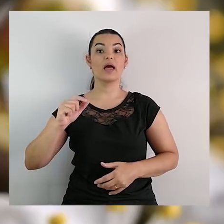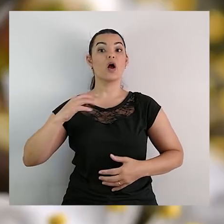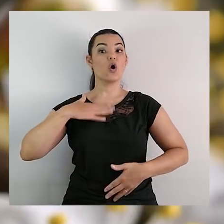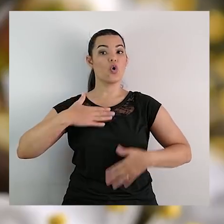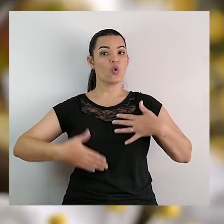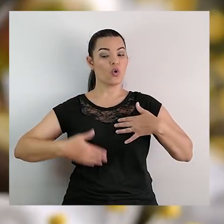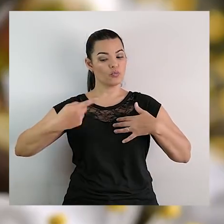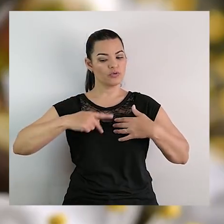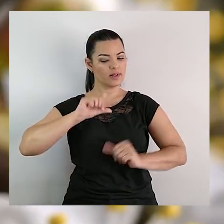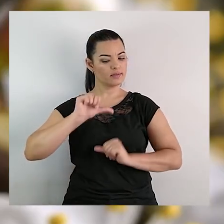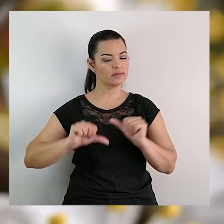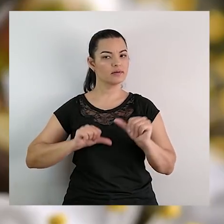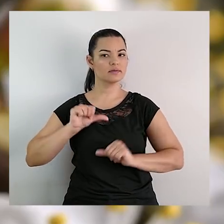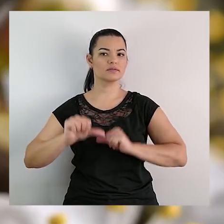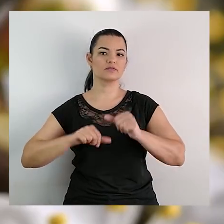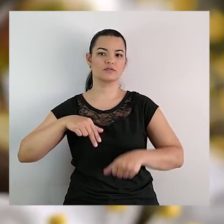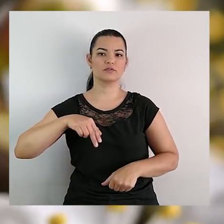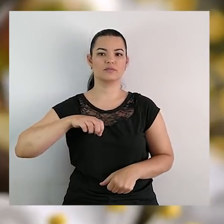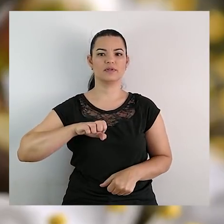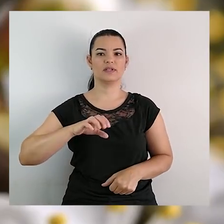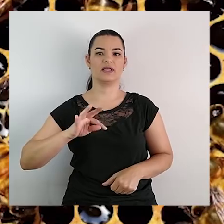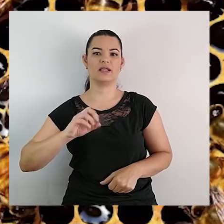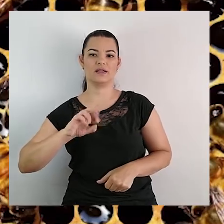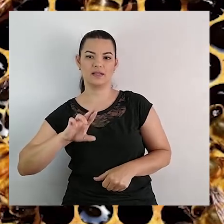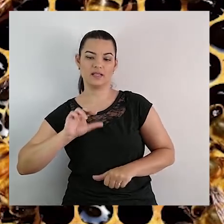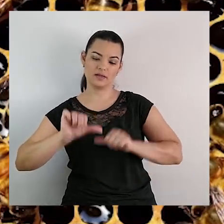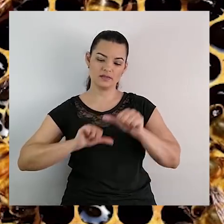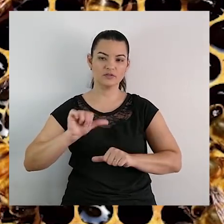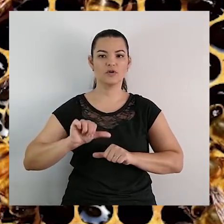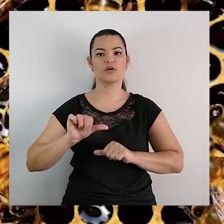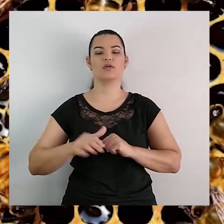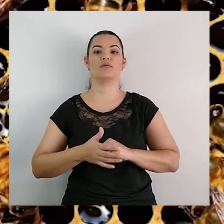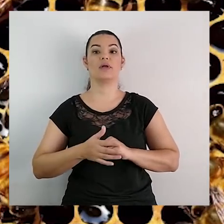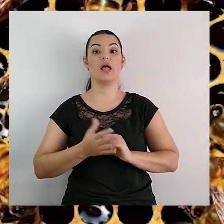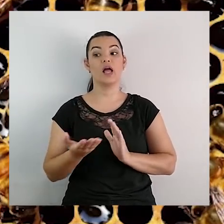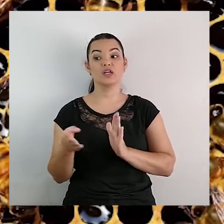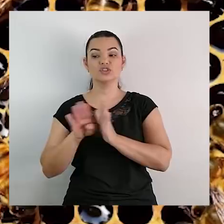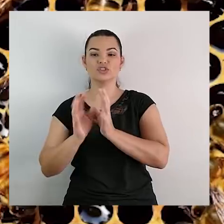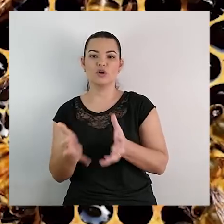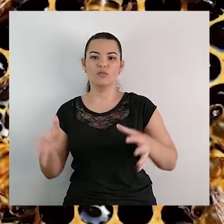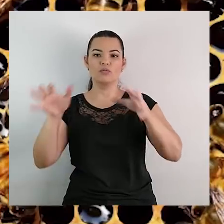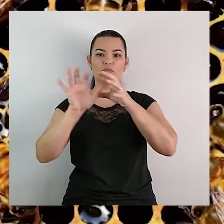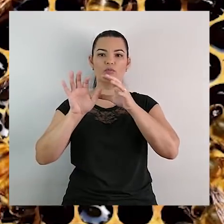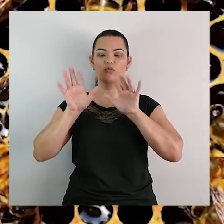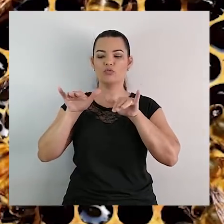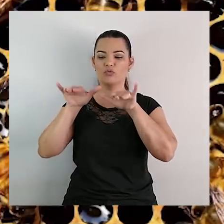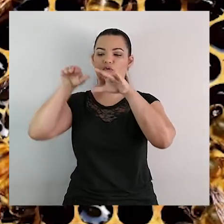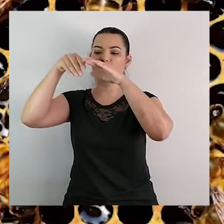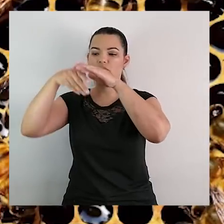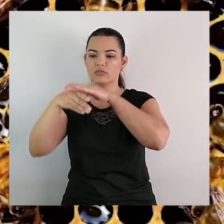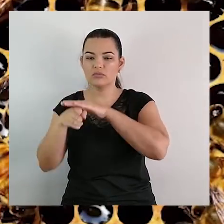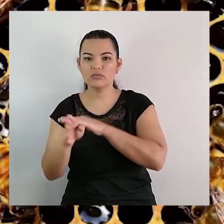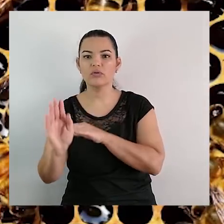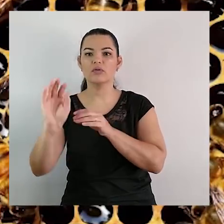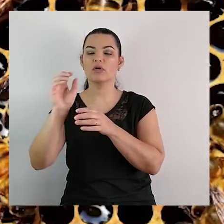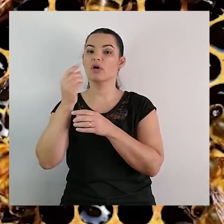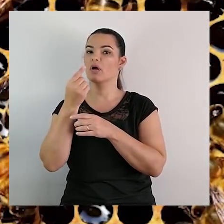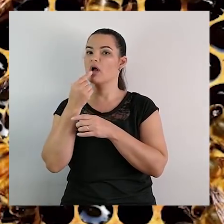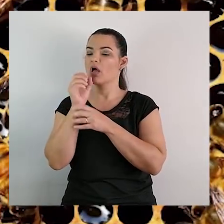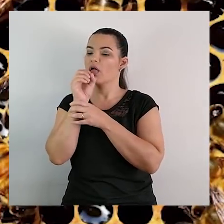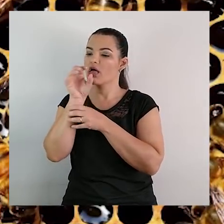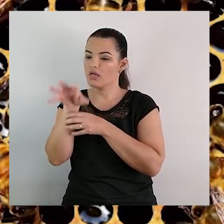transformando o néctar. Quando chegam à colmeia, depositam o néctar